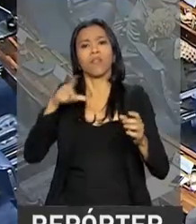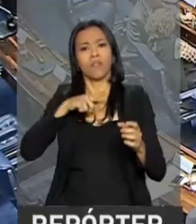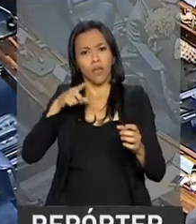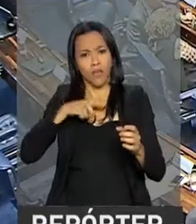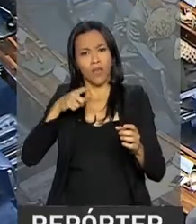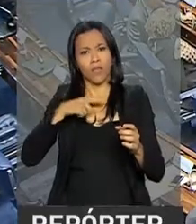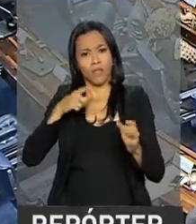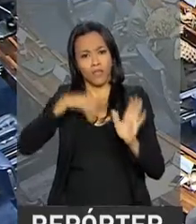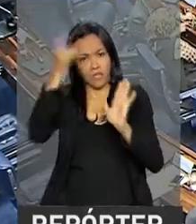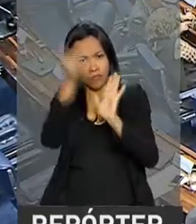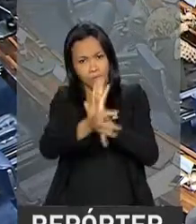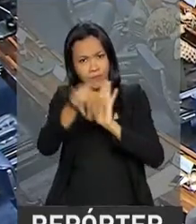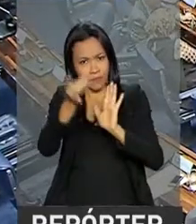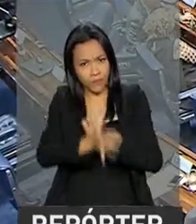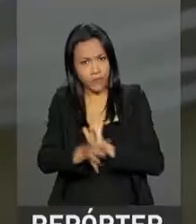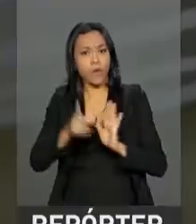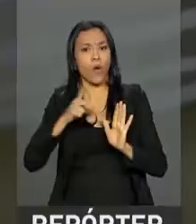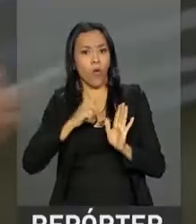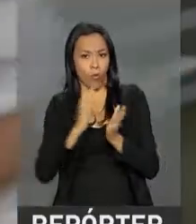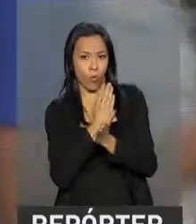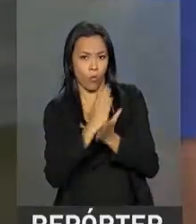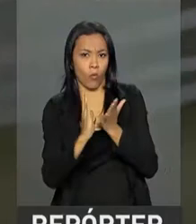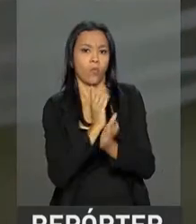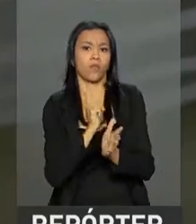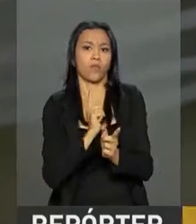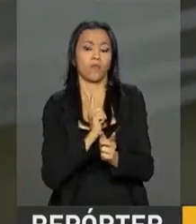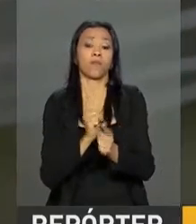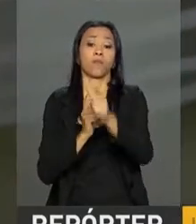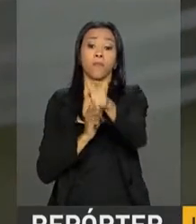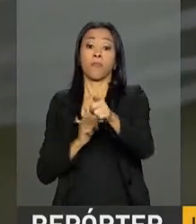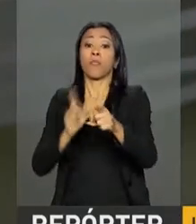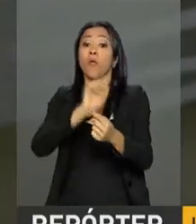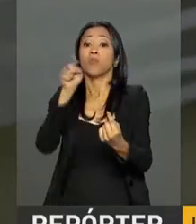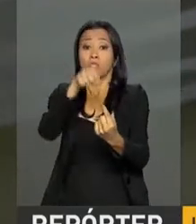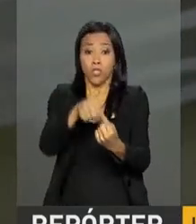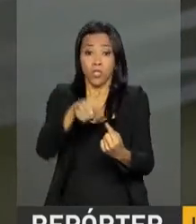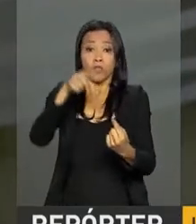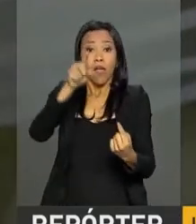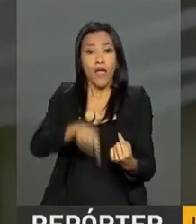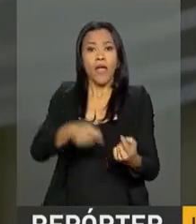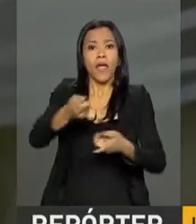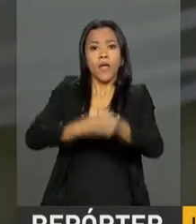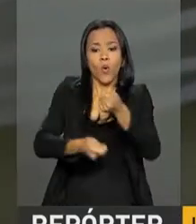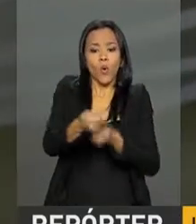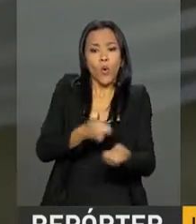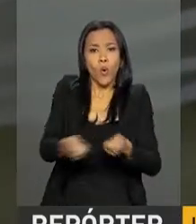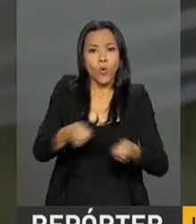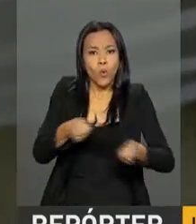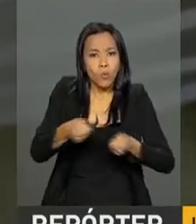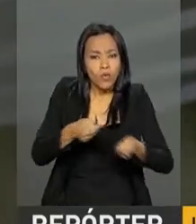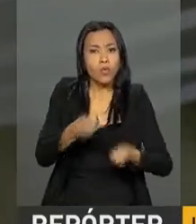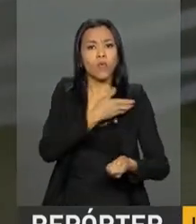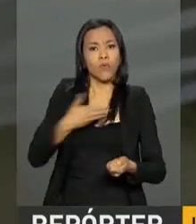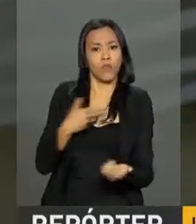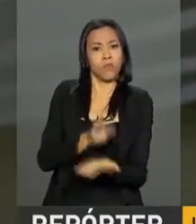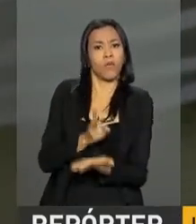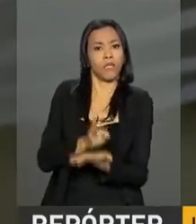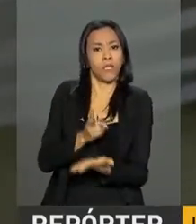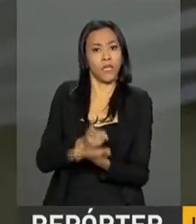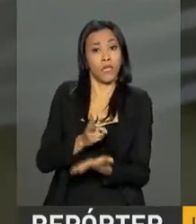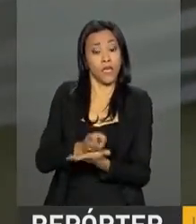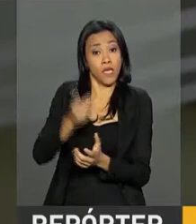dois últimos destaques ao projeto a meta fiscal é a economia que o governo promete fazer para manter a dívida pública